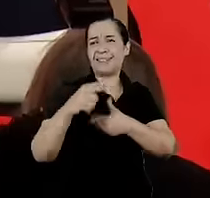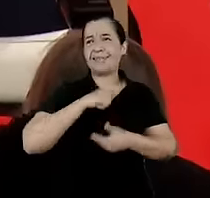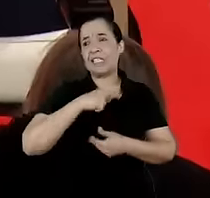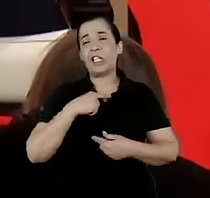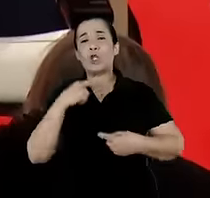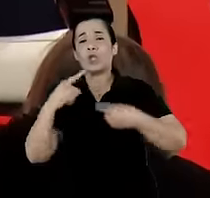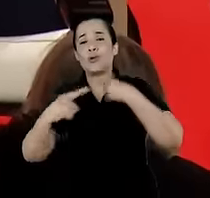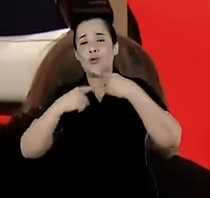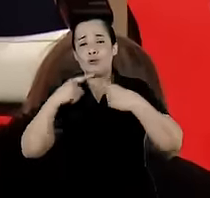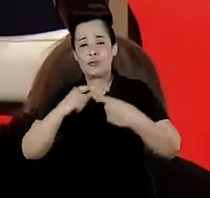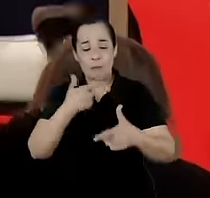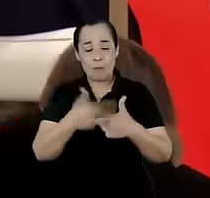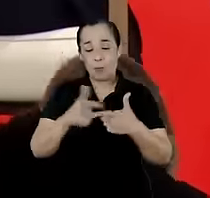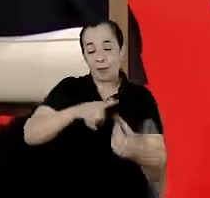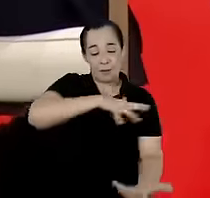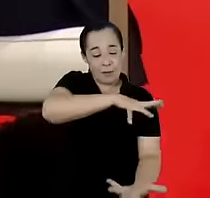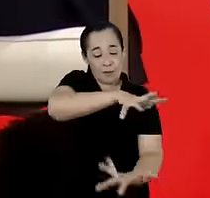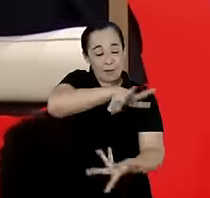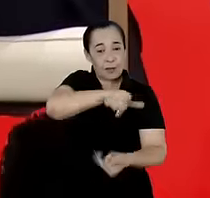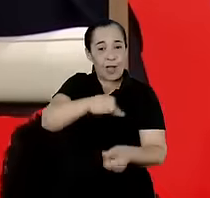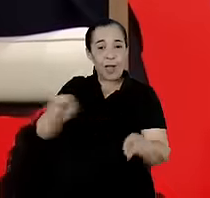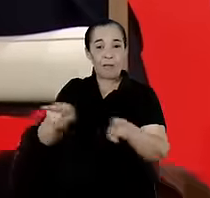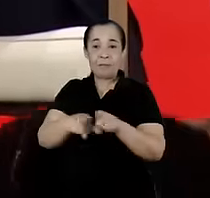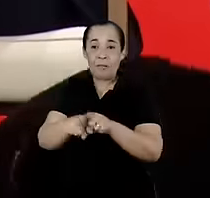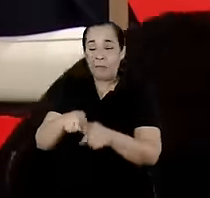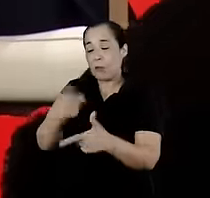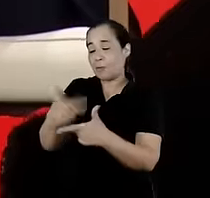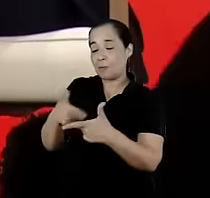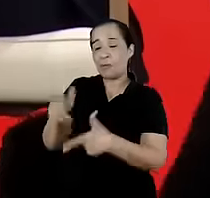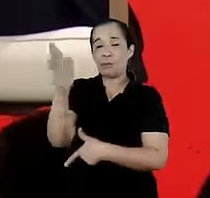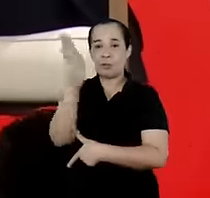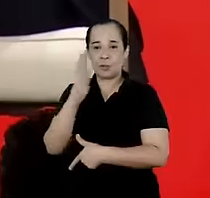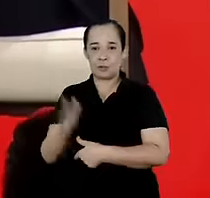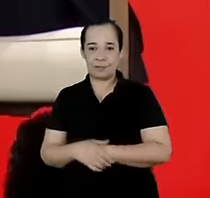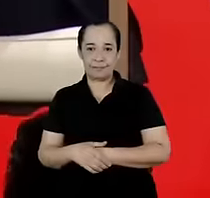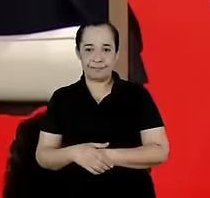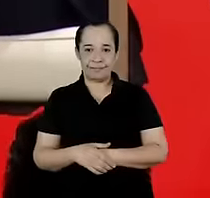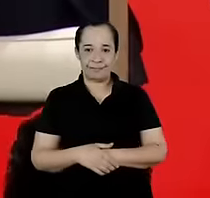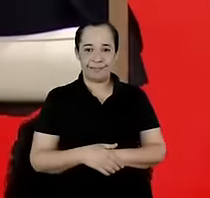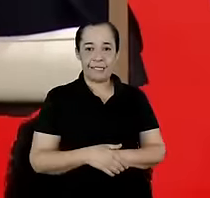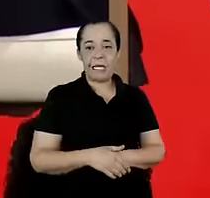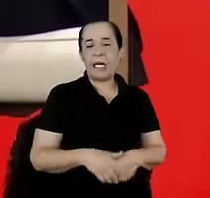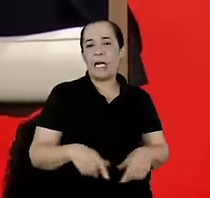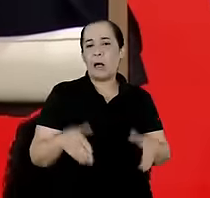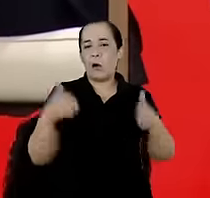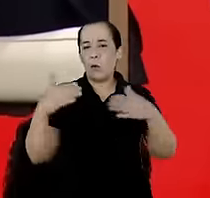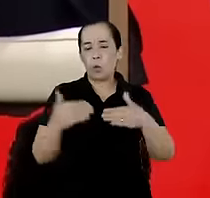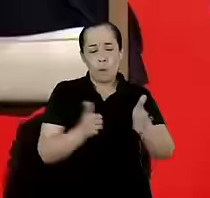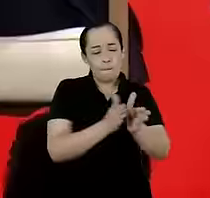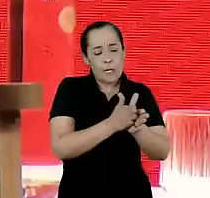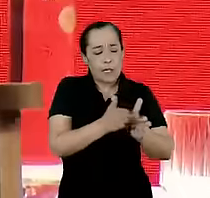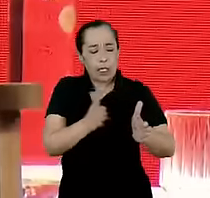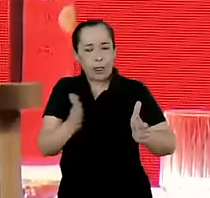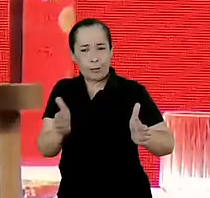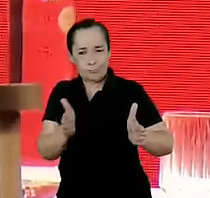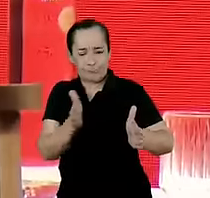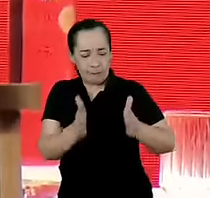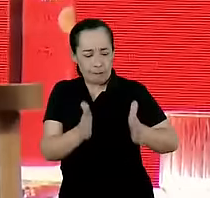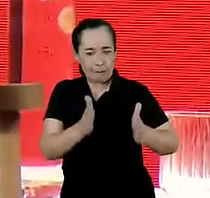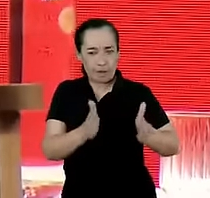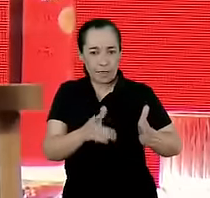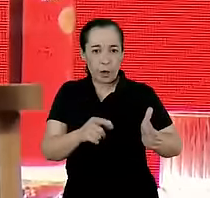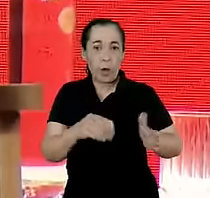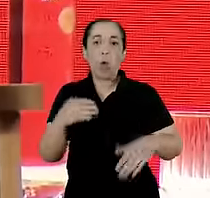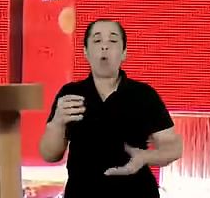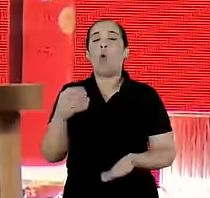quanto local então saindo um pouquinho da taxa terminal e pensando mais no curto prazo o banco central naturalmente